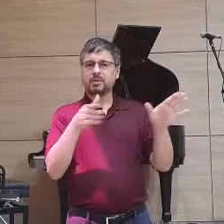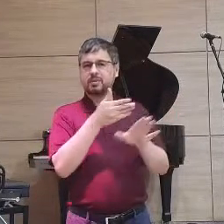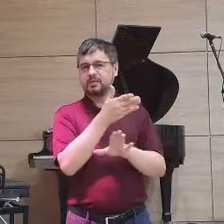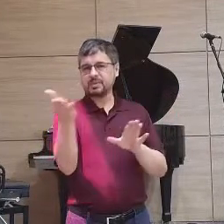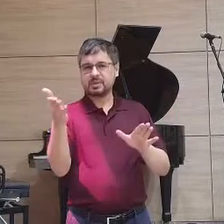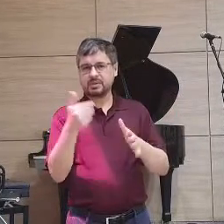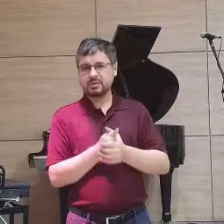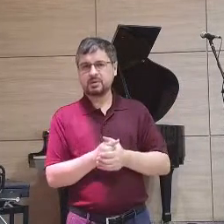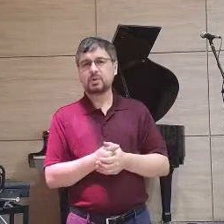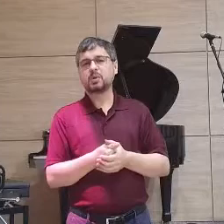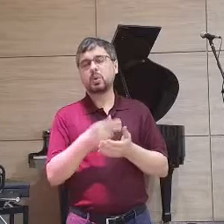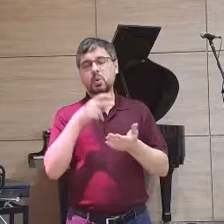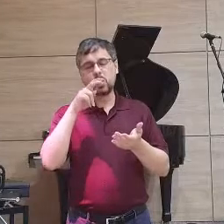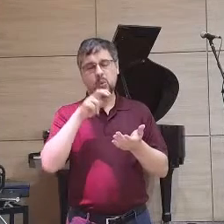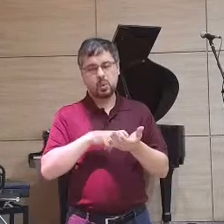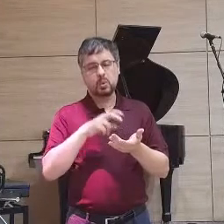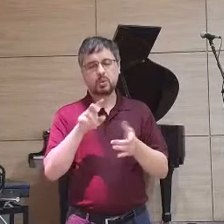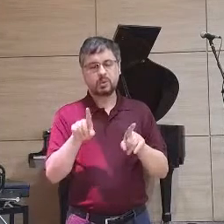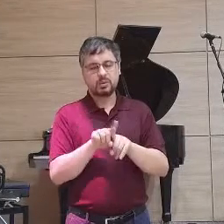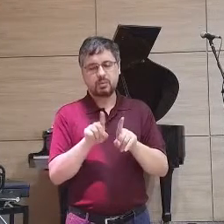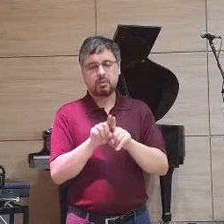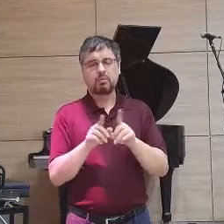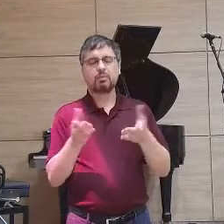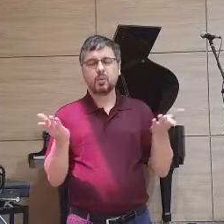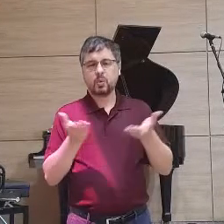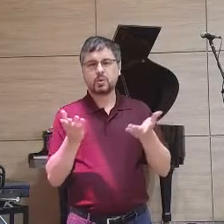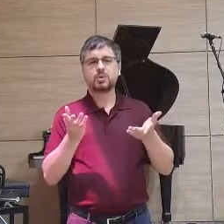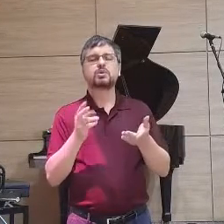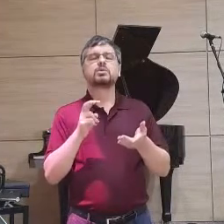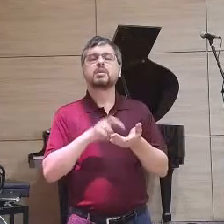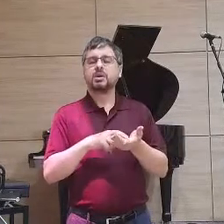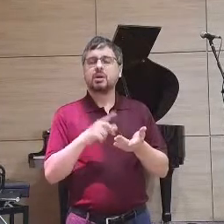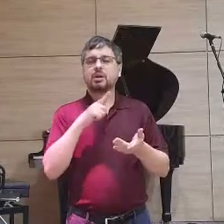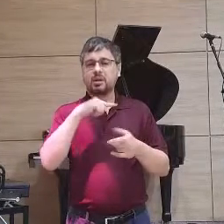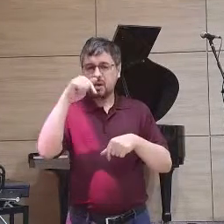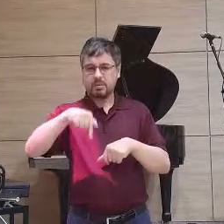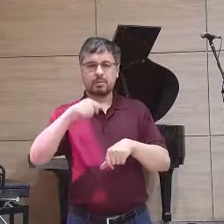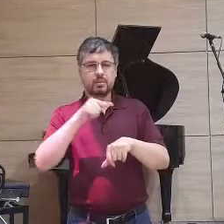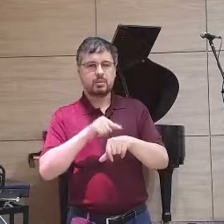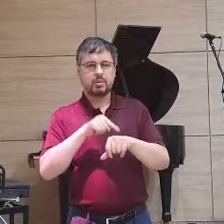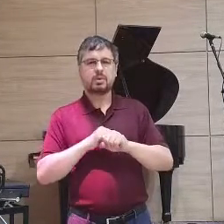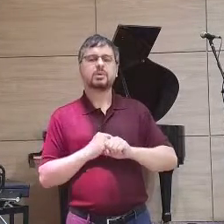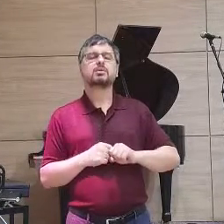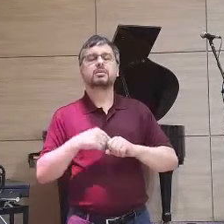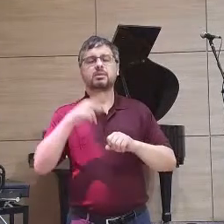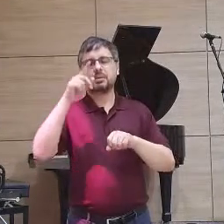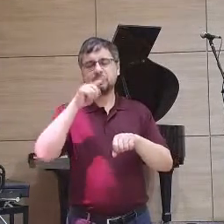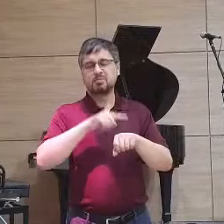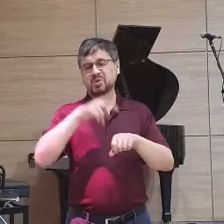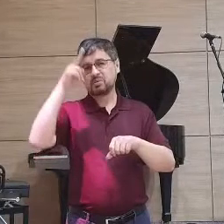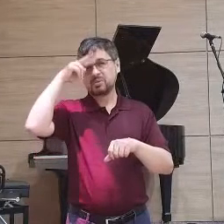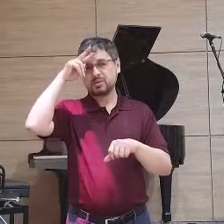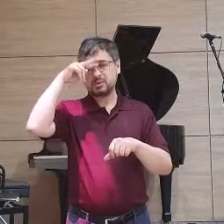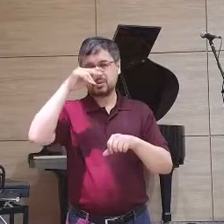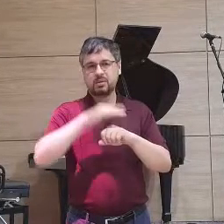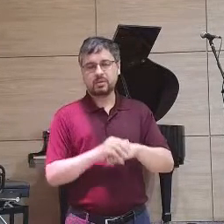o Itaú hoje de manhã aqui tá nesse momento nesse momento da história